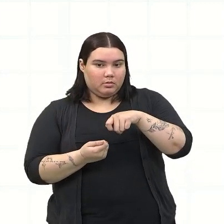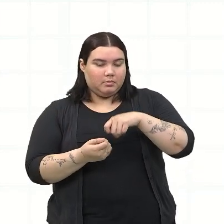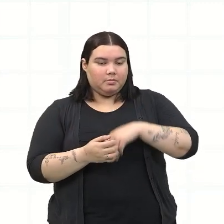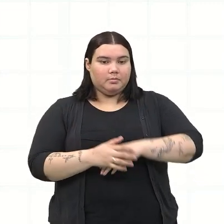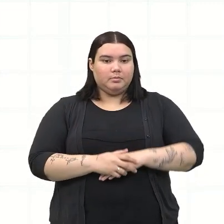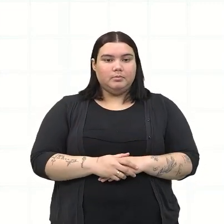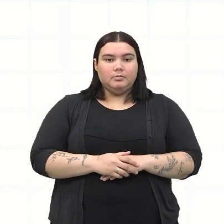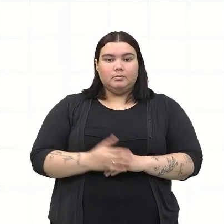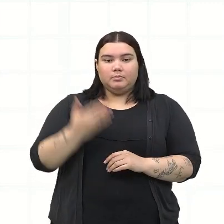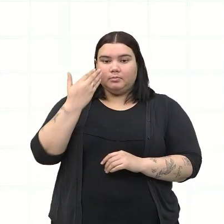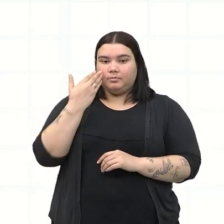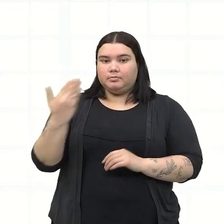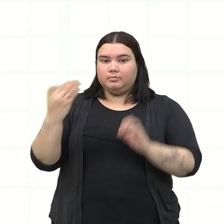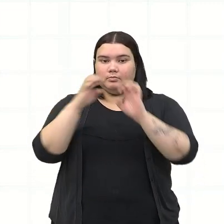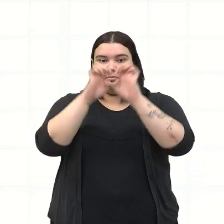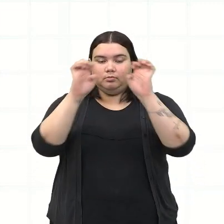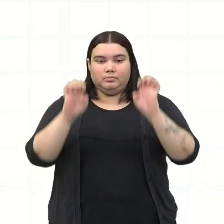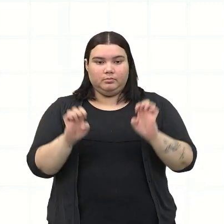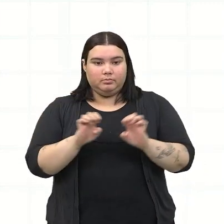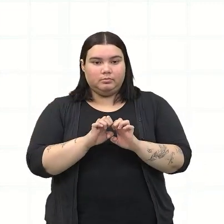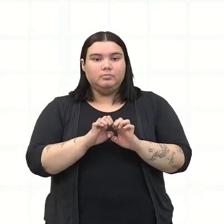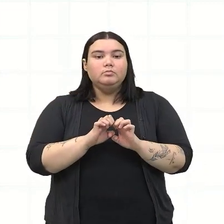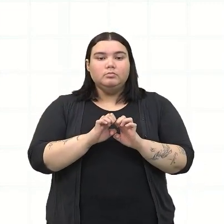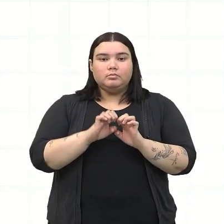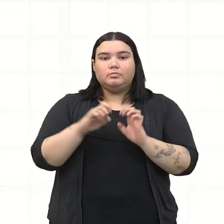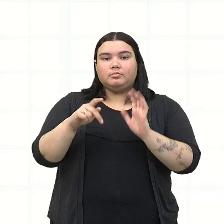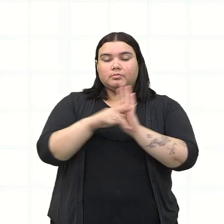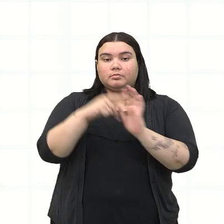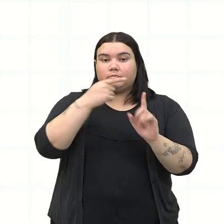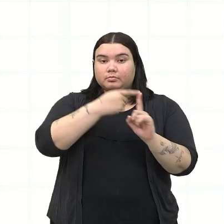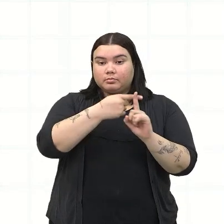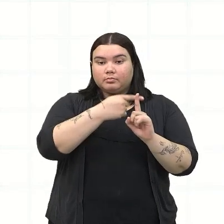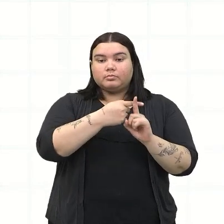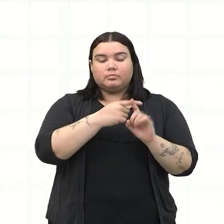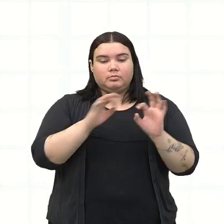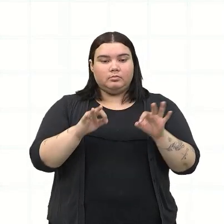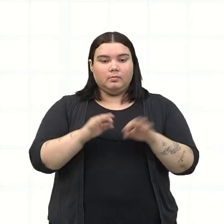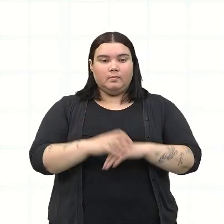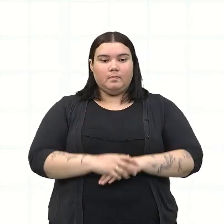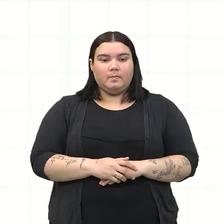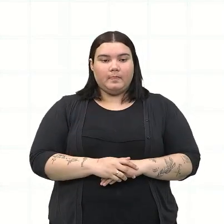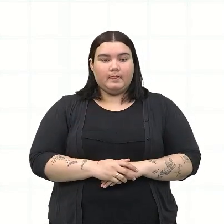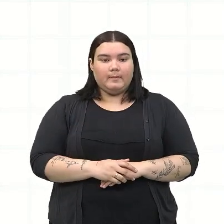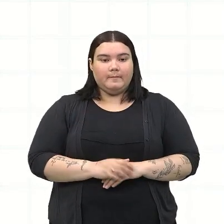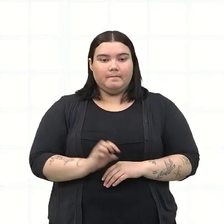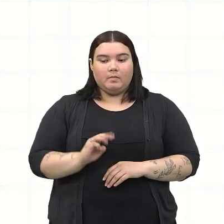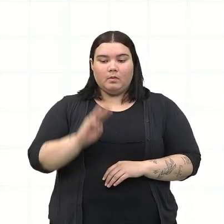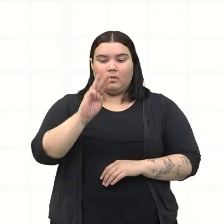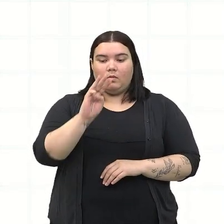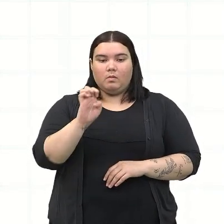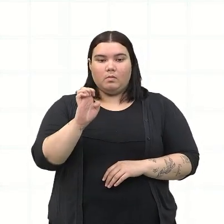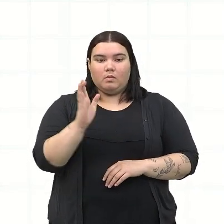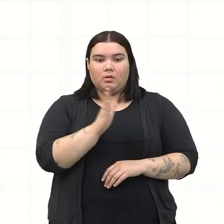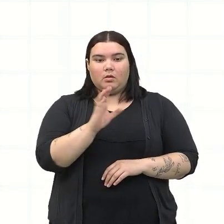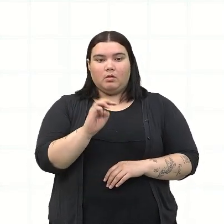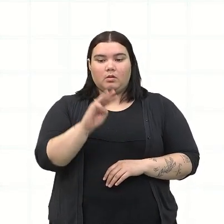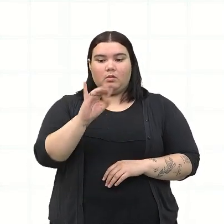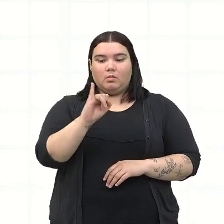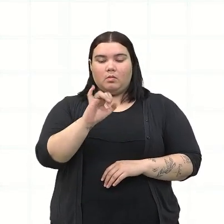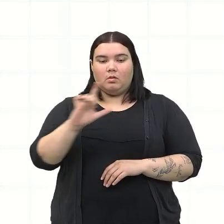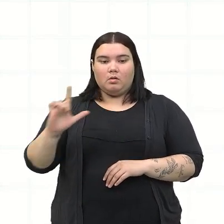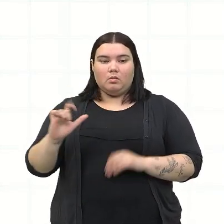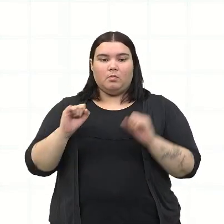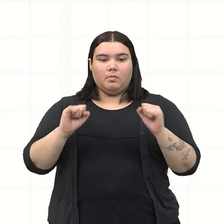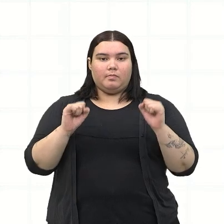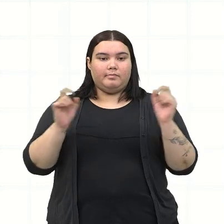a estrutura aí da frase afirmativa. Aqui, we will. Também pode ser